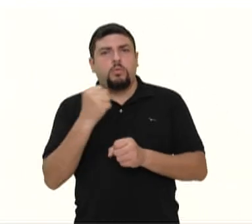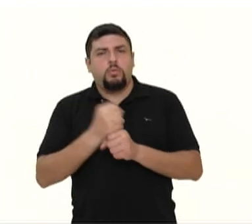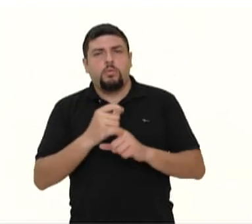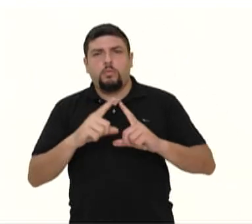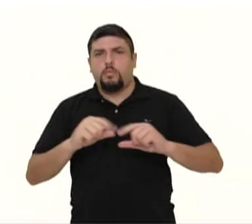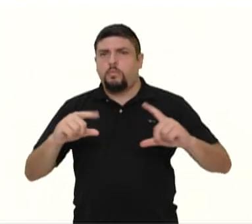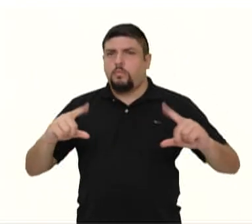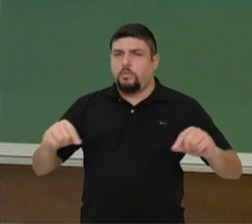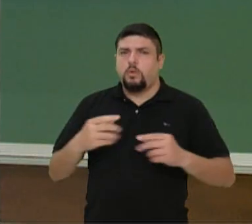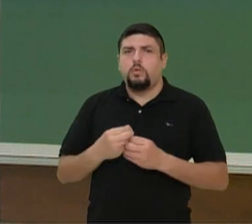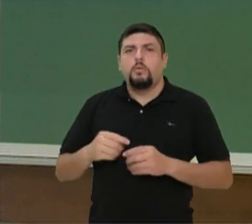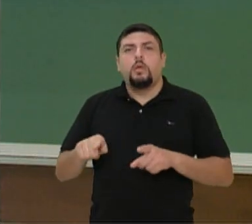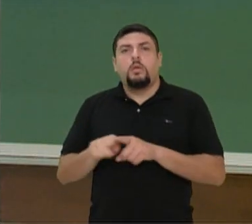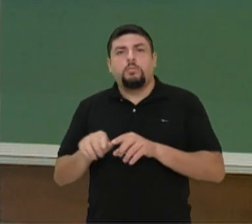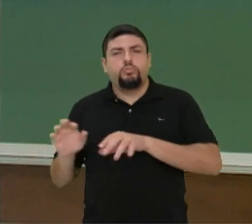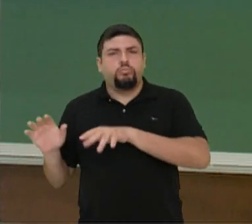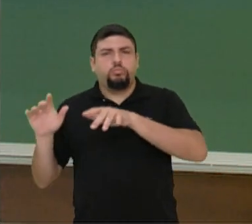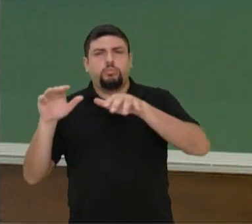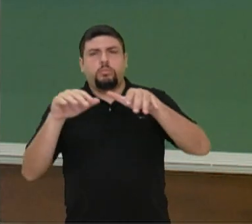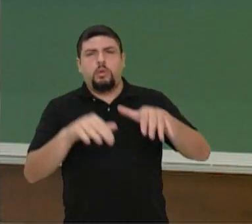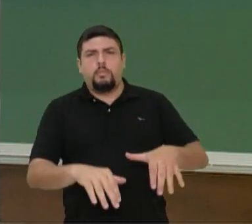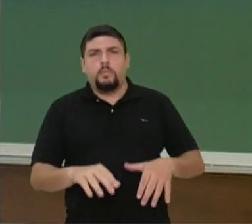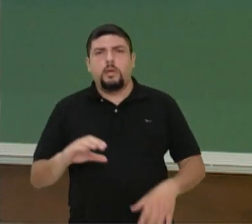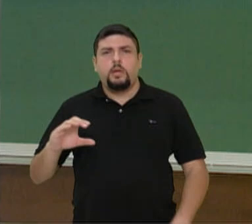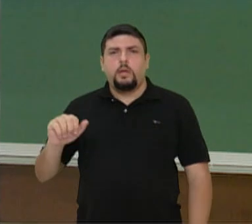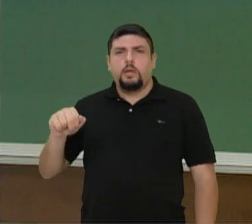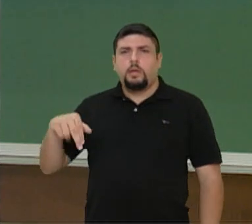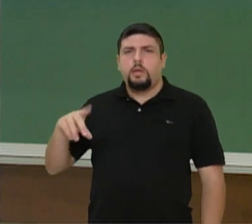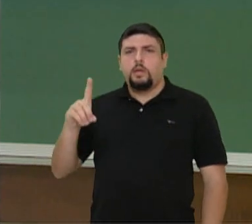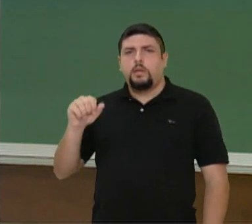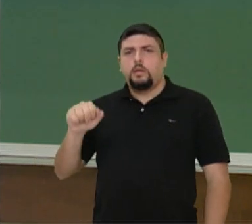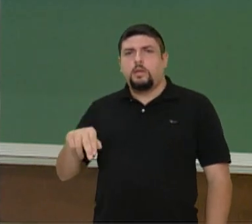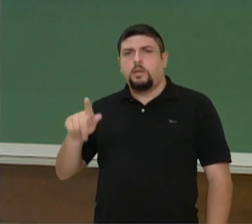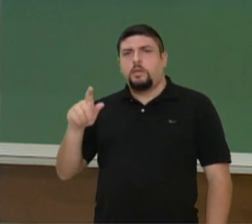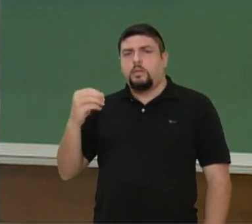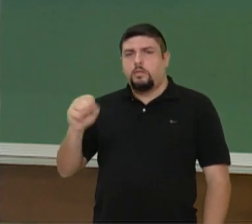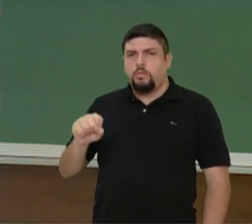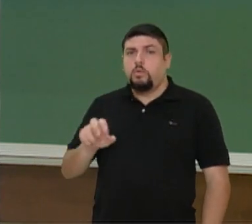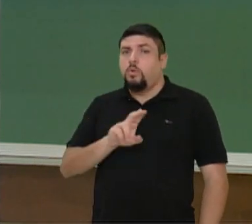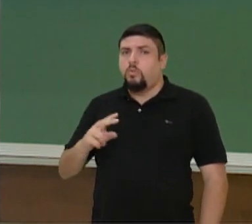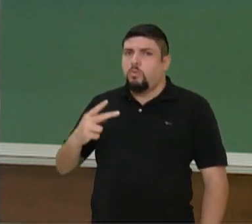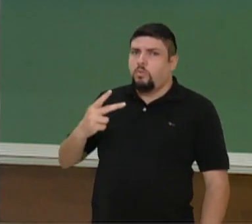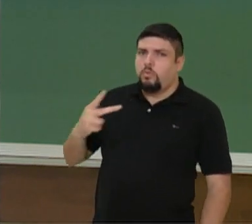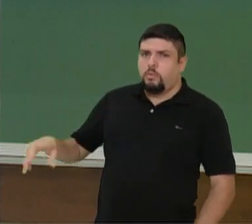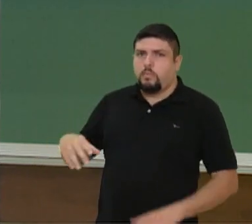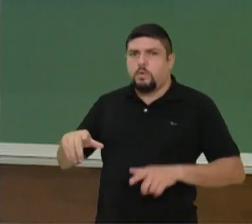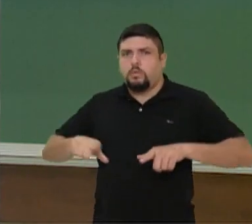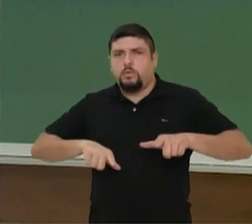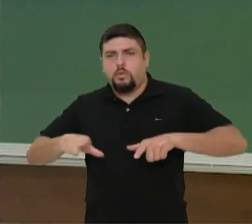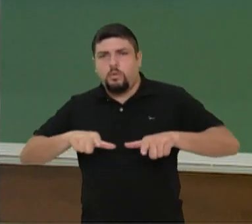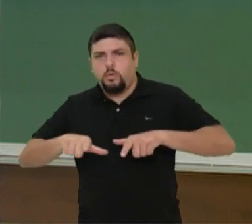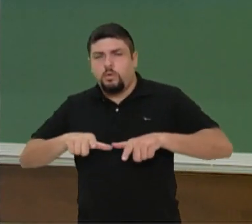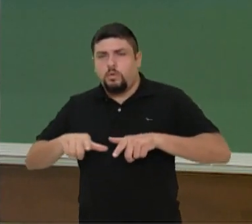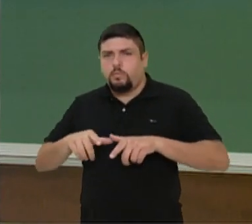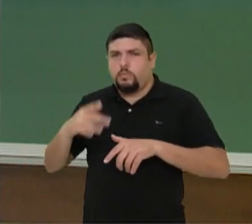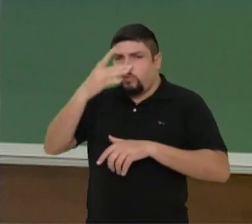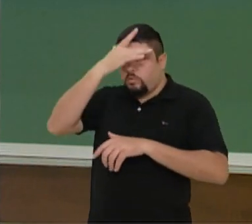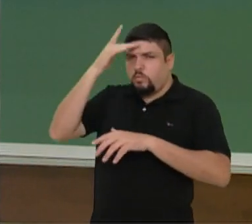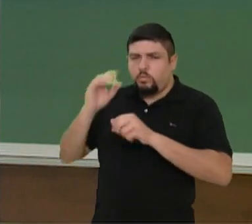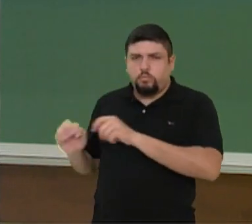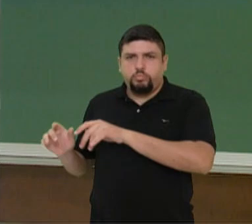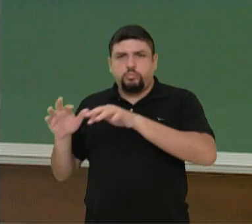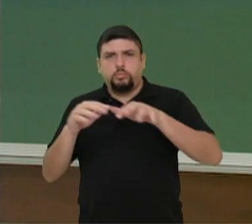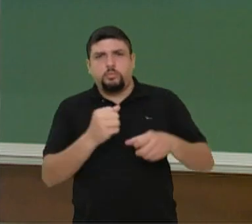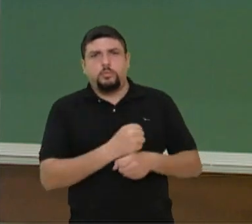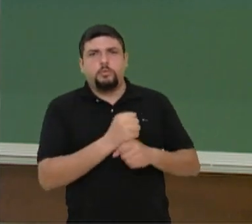os trabalhadores chamados candangos, né? Candango é um nome específico para esses trabalhadores que vieram de todo o canto do Brasil para a construção de